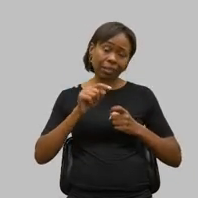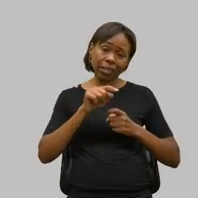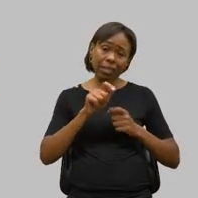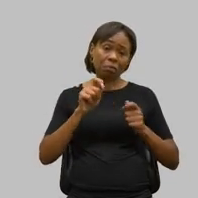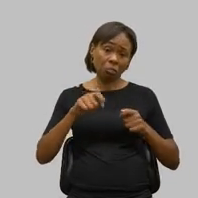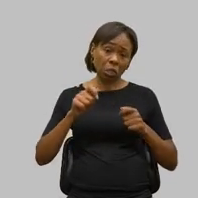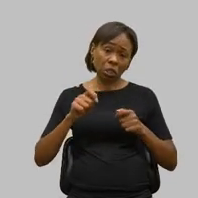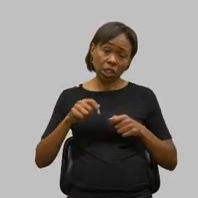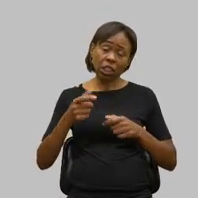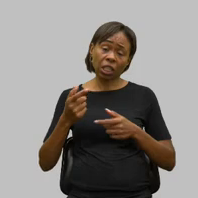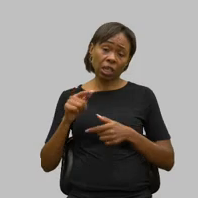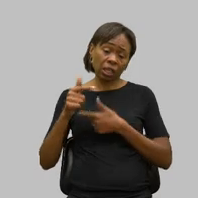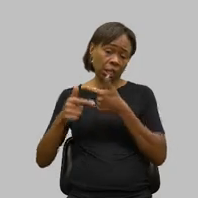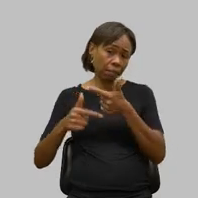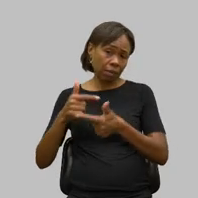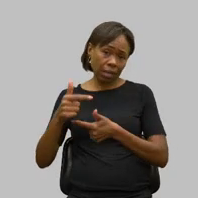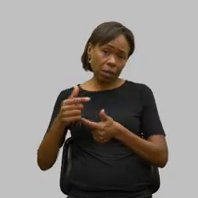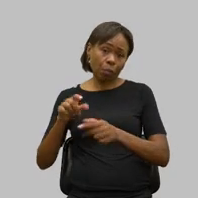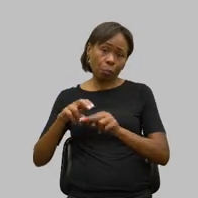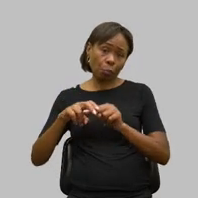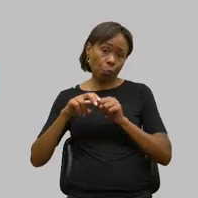financeiro muito superior ao que ele tem hoje.